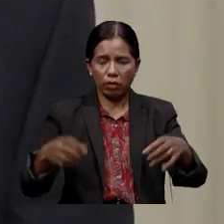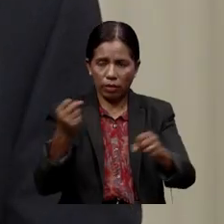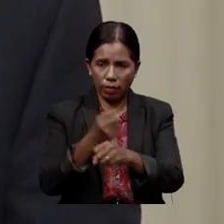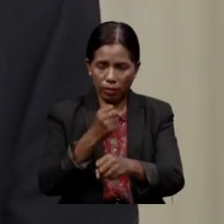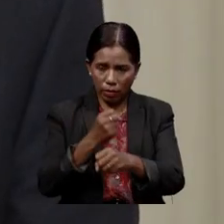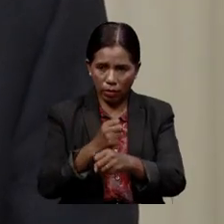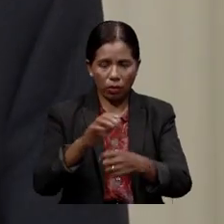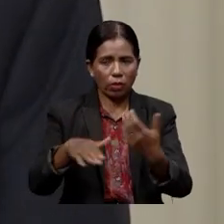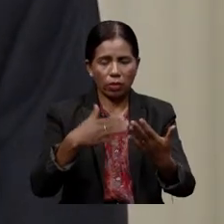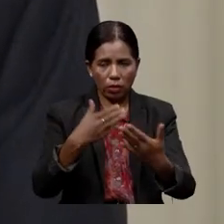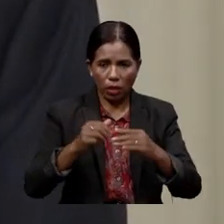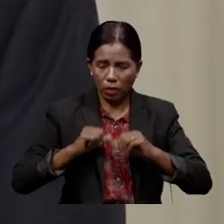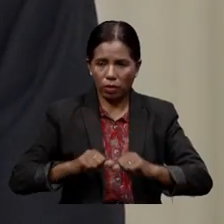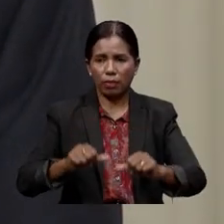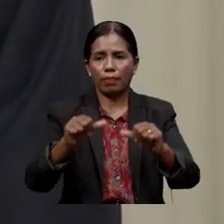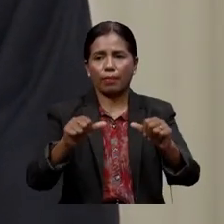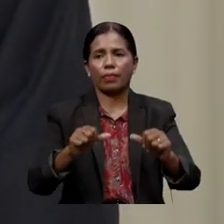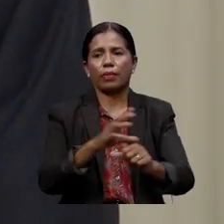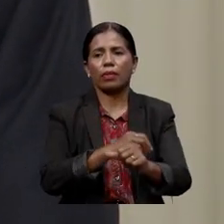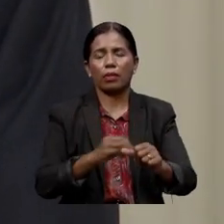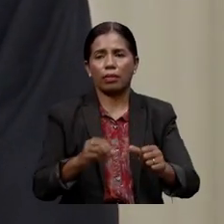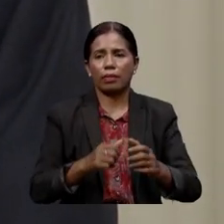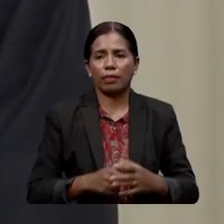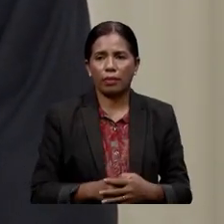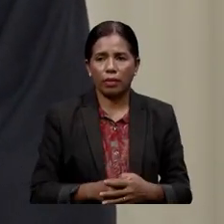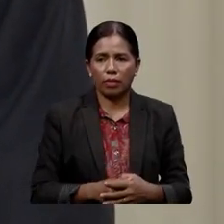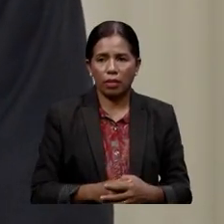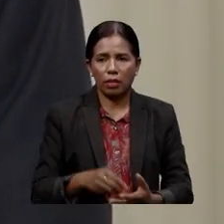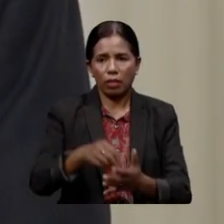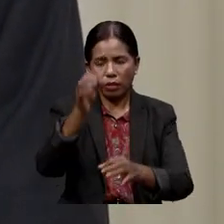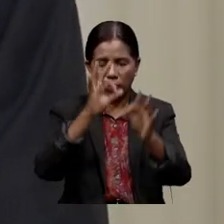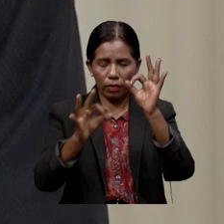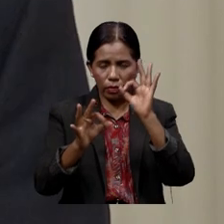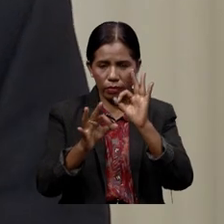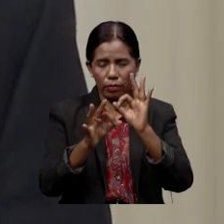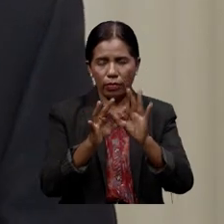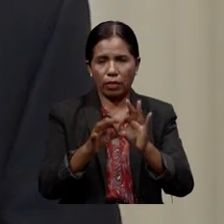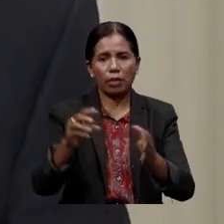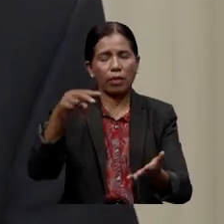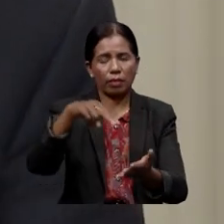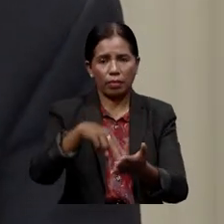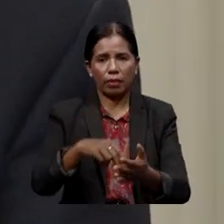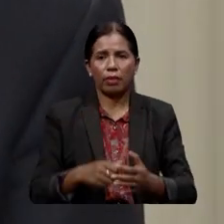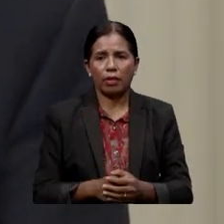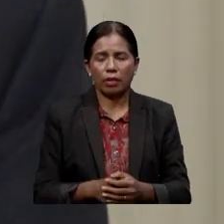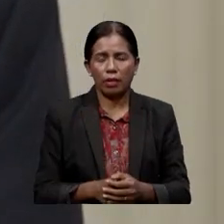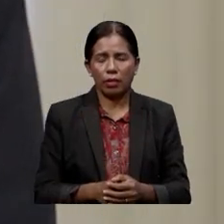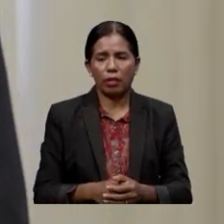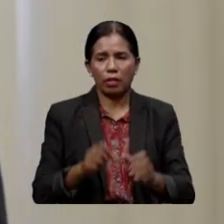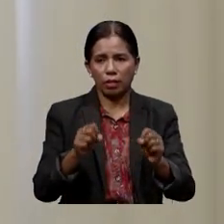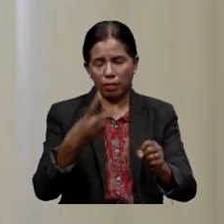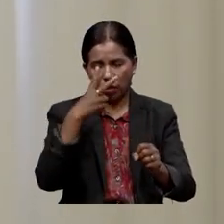que tudo contínuo, e estou confiante de que juntos iremos alcançar